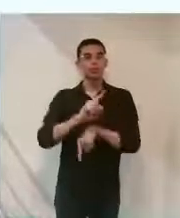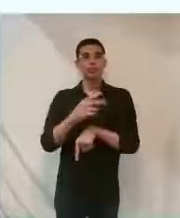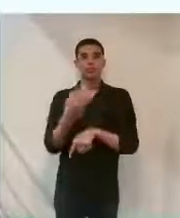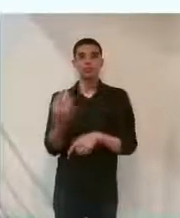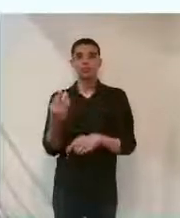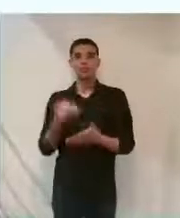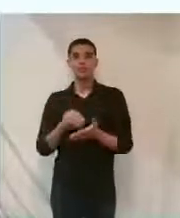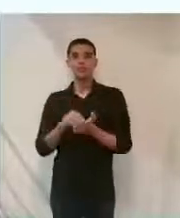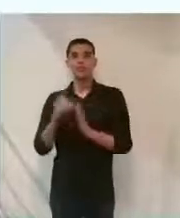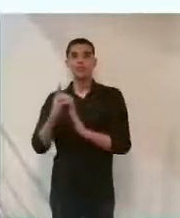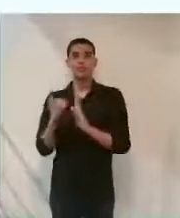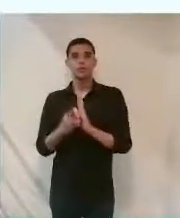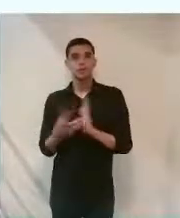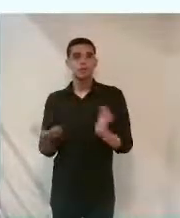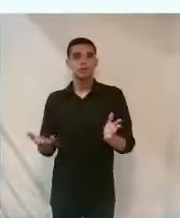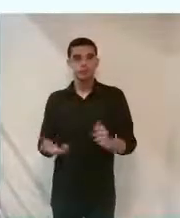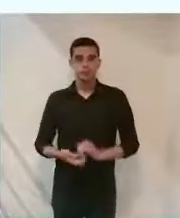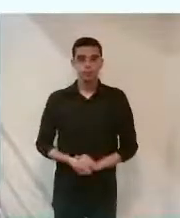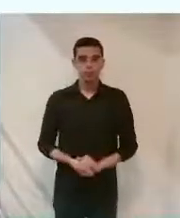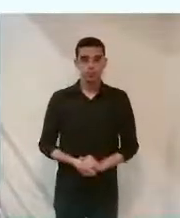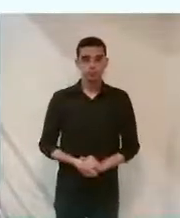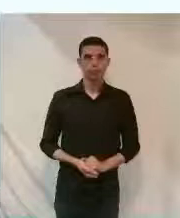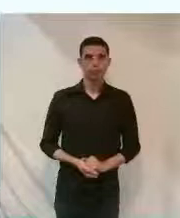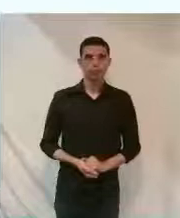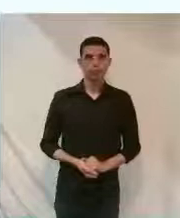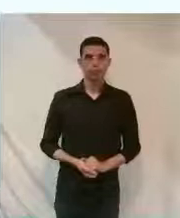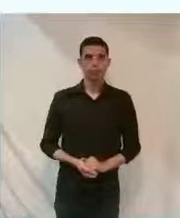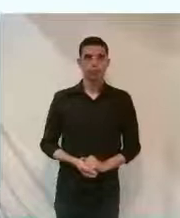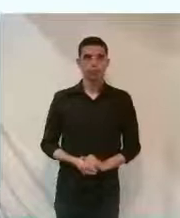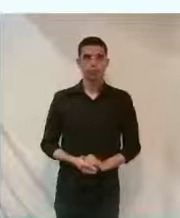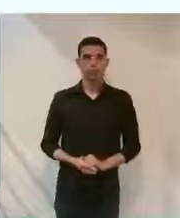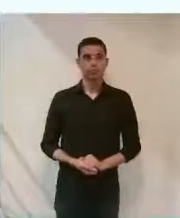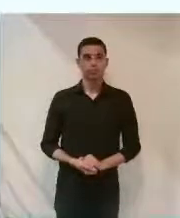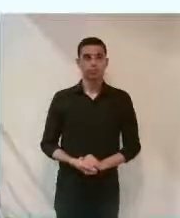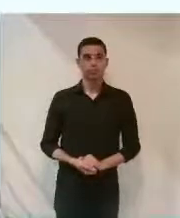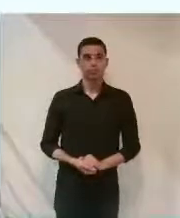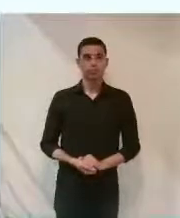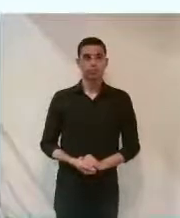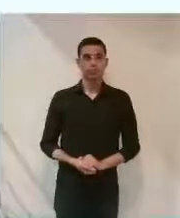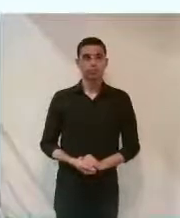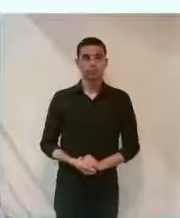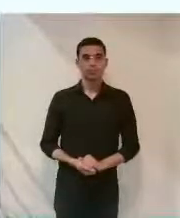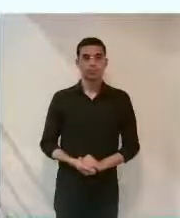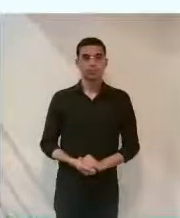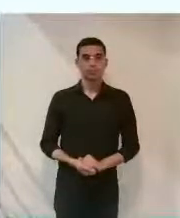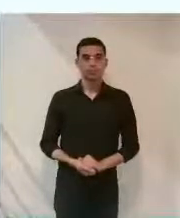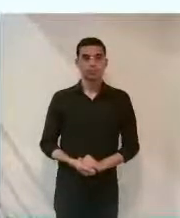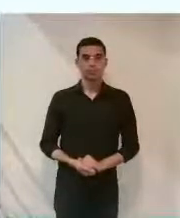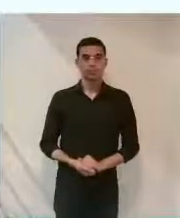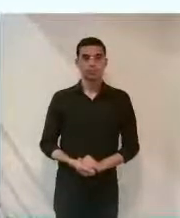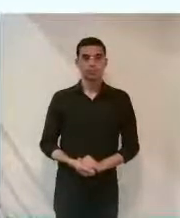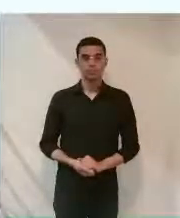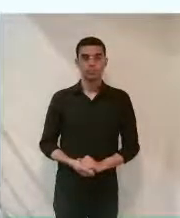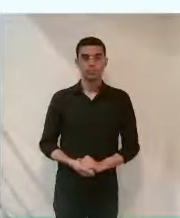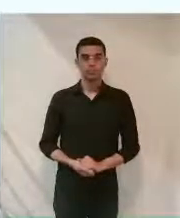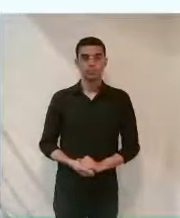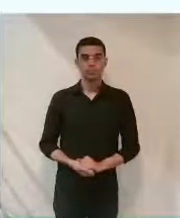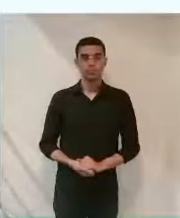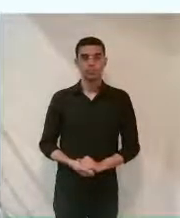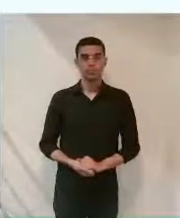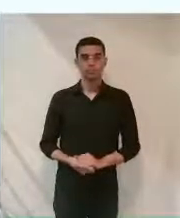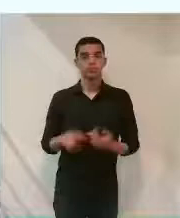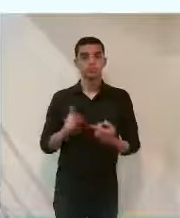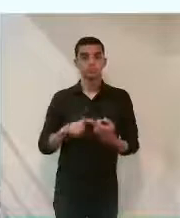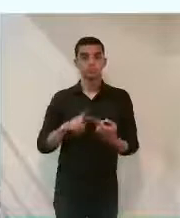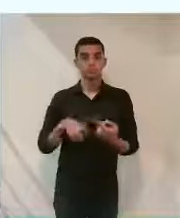fazer decreto tem que botar em consulta pública. E ele vai lá e publica e não está nem aí. Do outro lado, a gente tem um esforço que a Abrampa vem